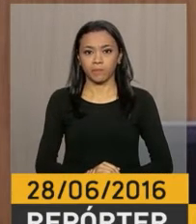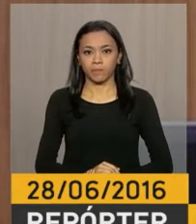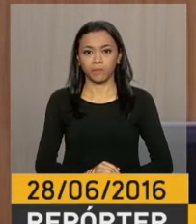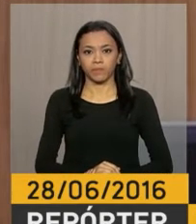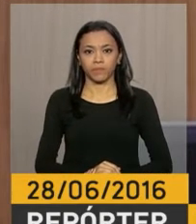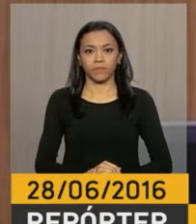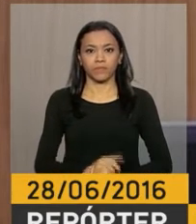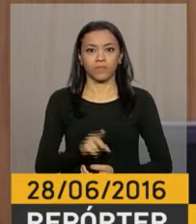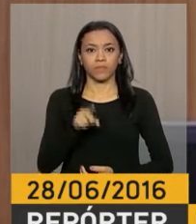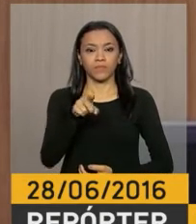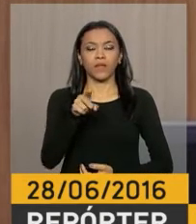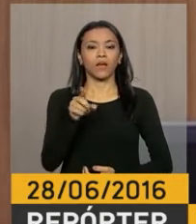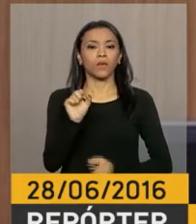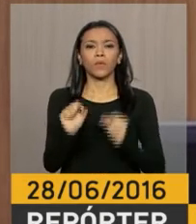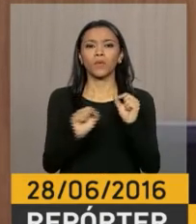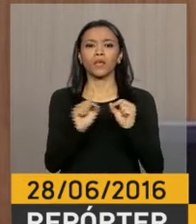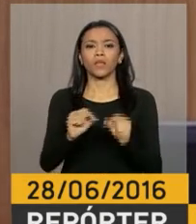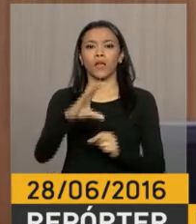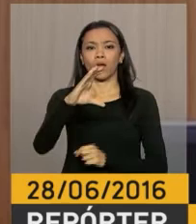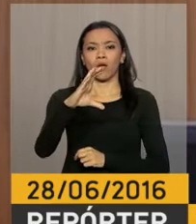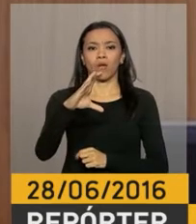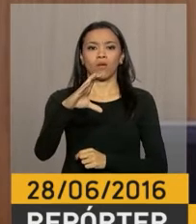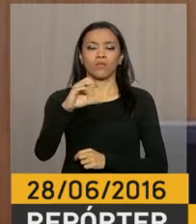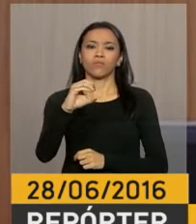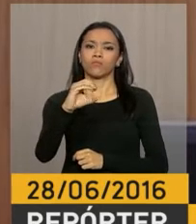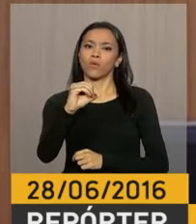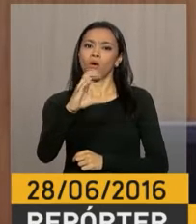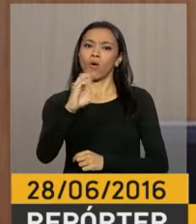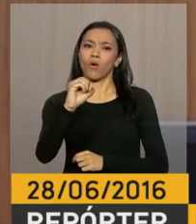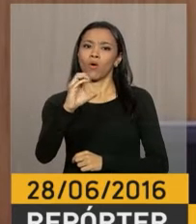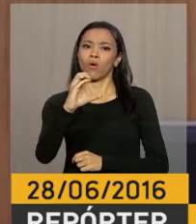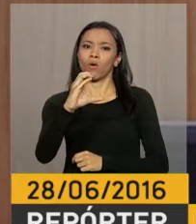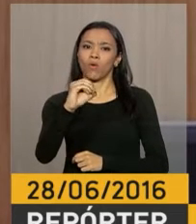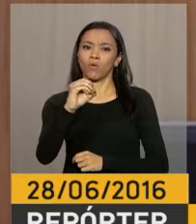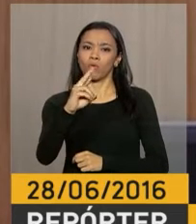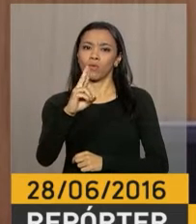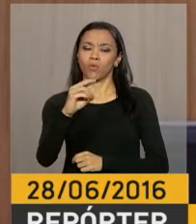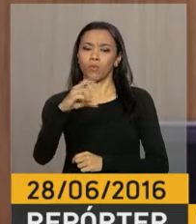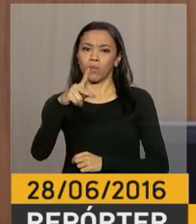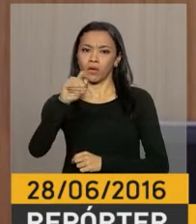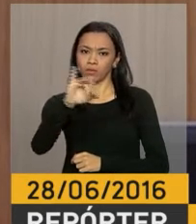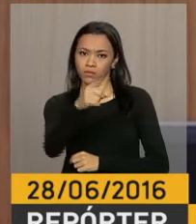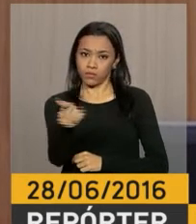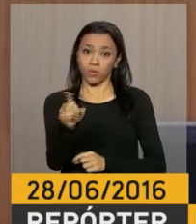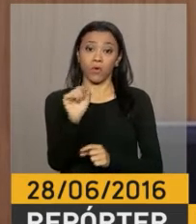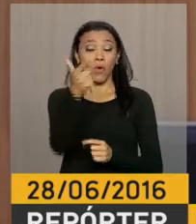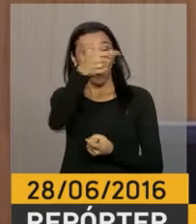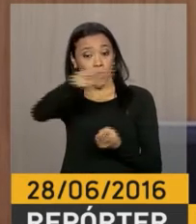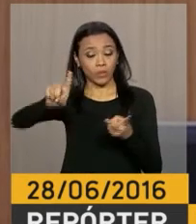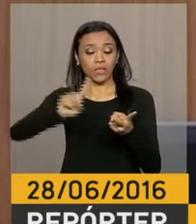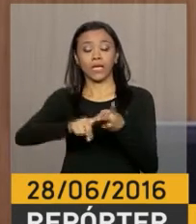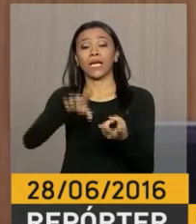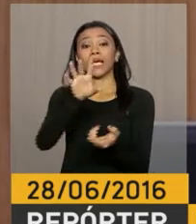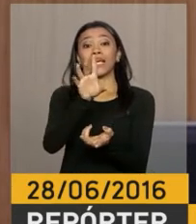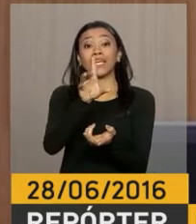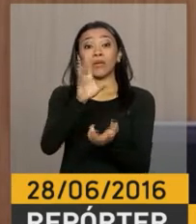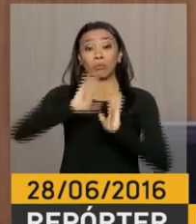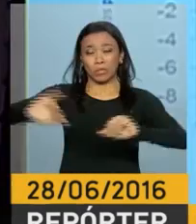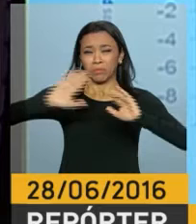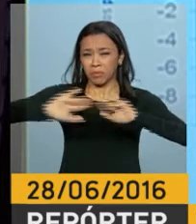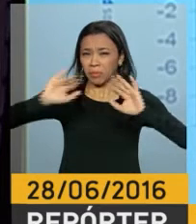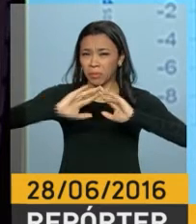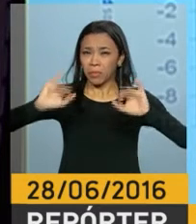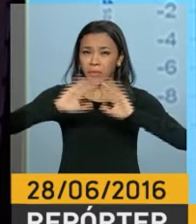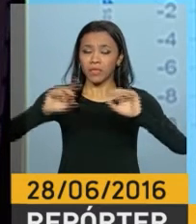condição da ocupação. Uma outra condicionante importante do ponto de vista da demanda são as exportações líquidas,